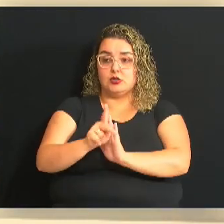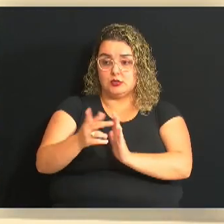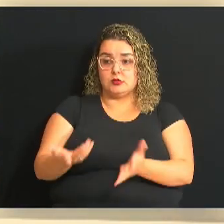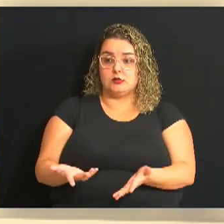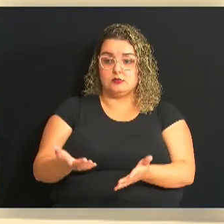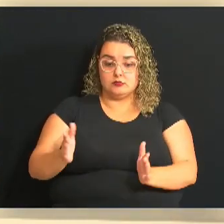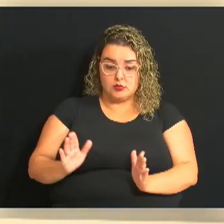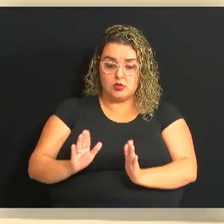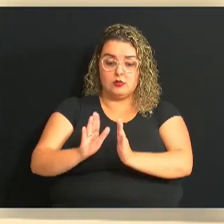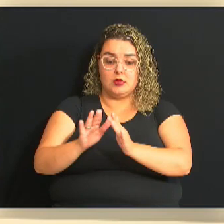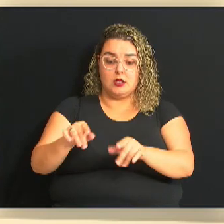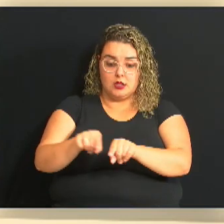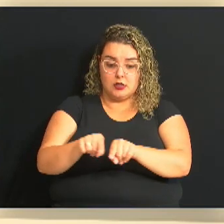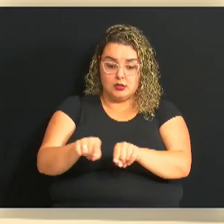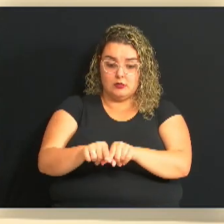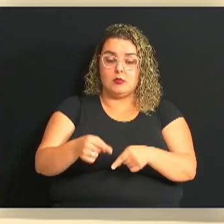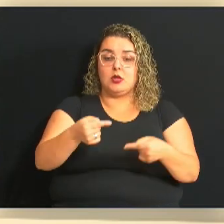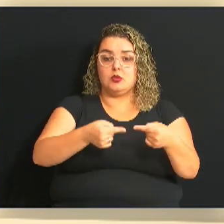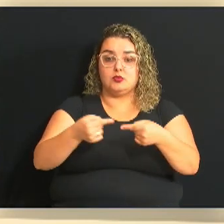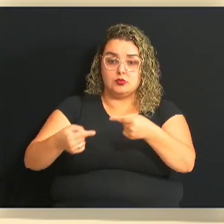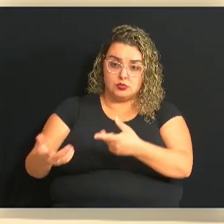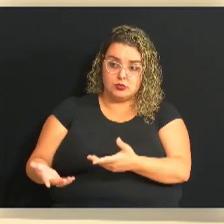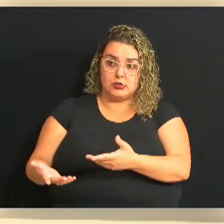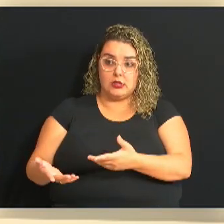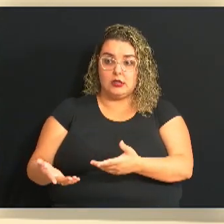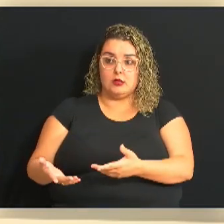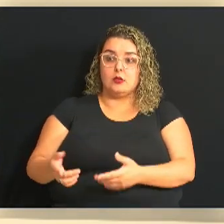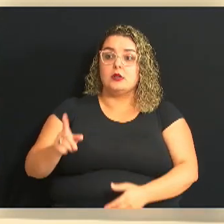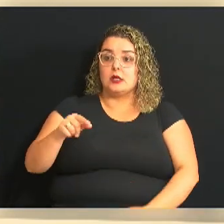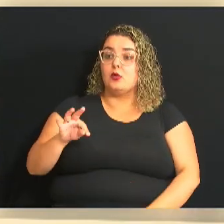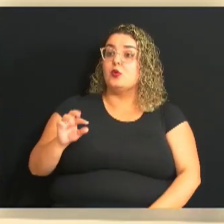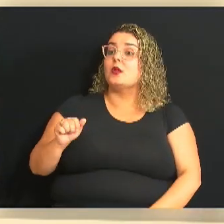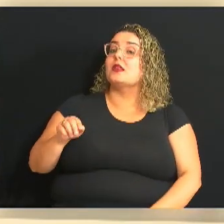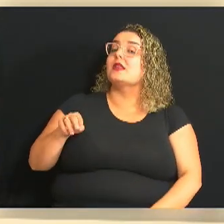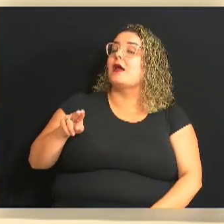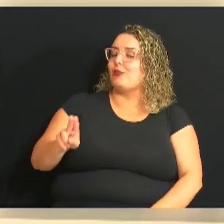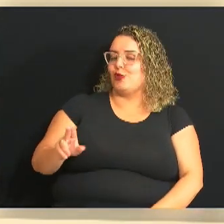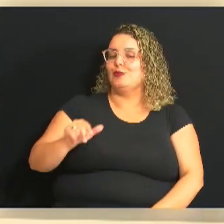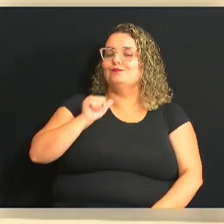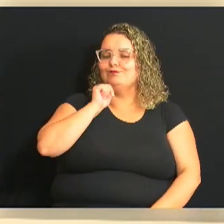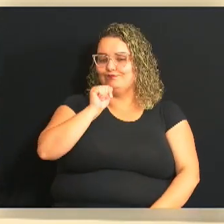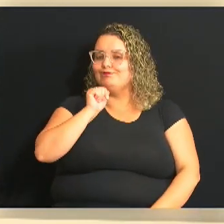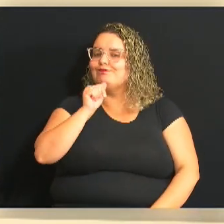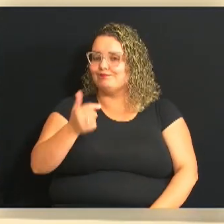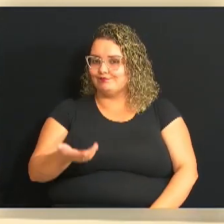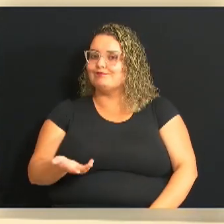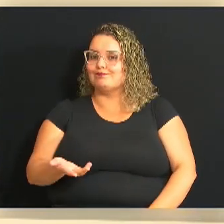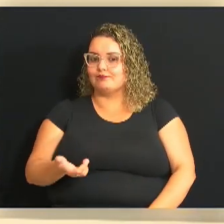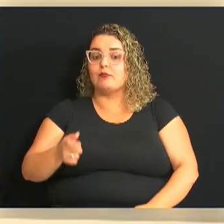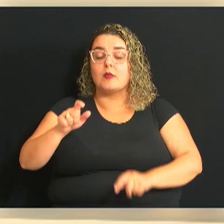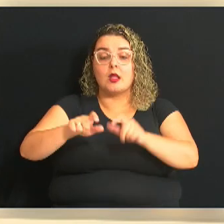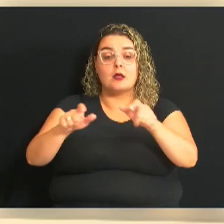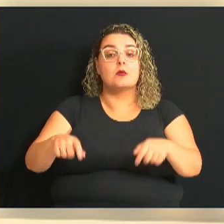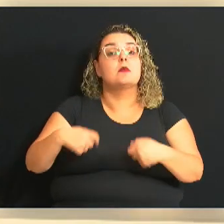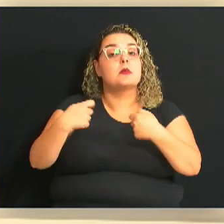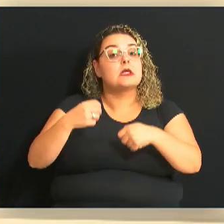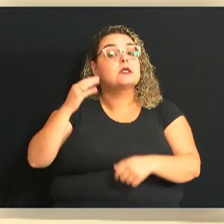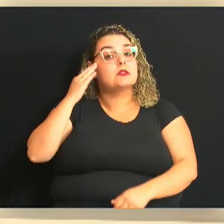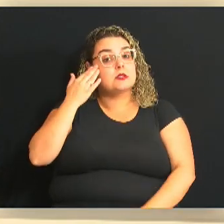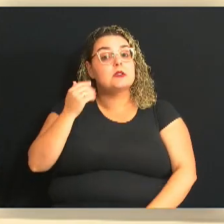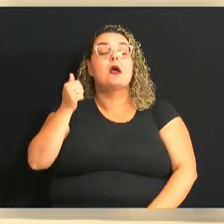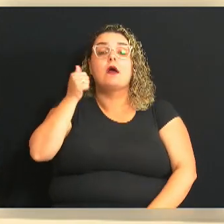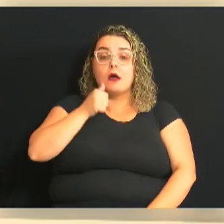enfrenta, inclusive, um debate que é sobre o tabu, né, da menstruação. As pessoas precisam entender que as